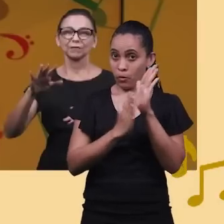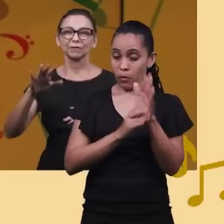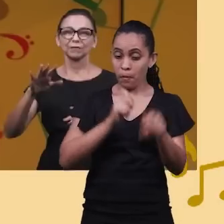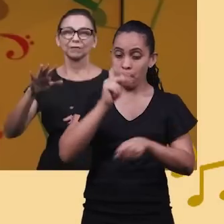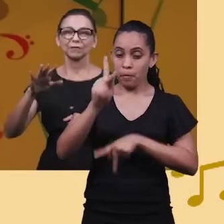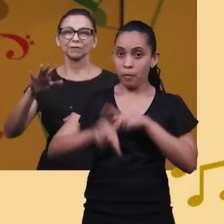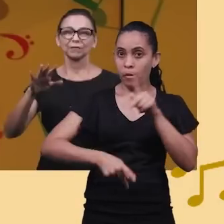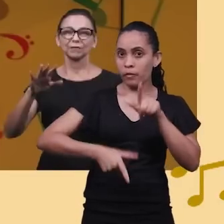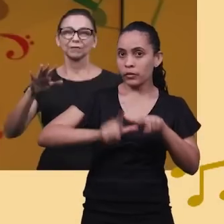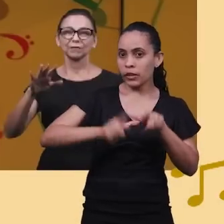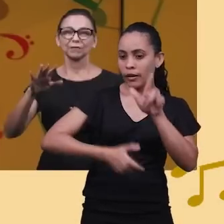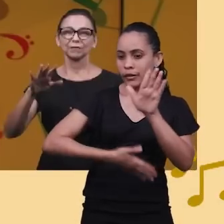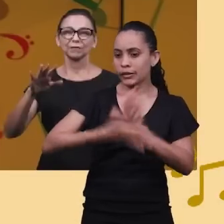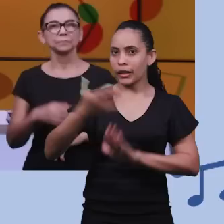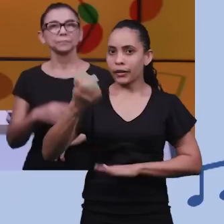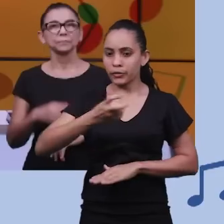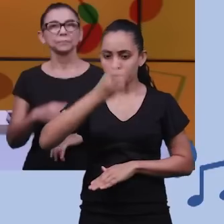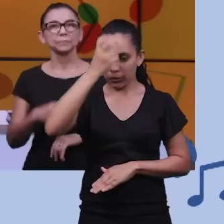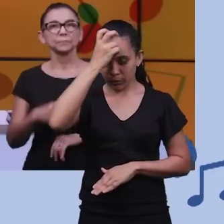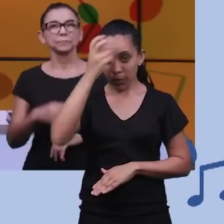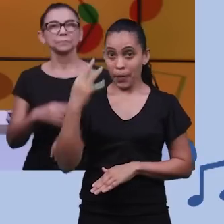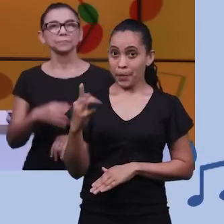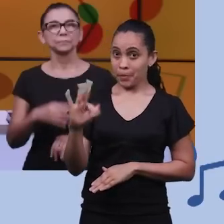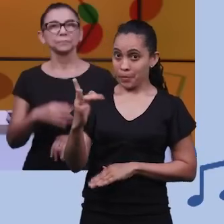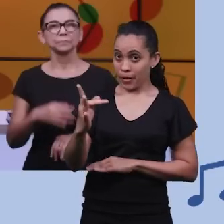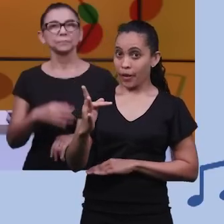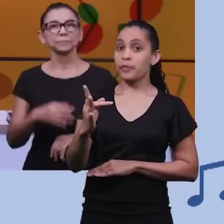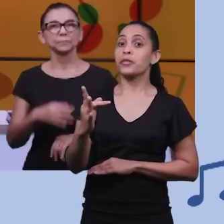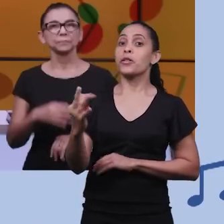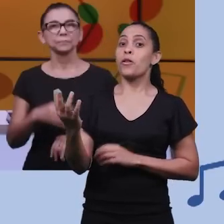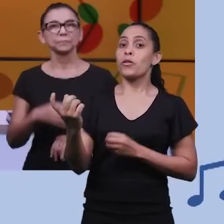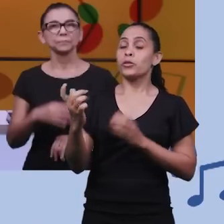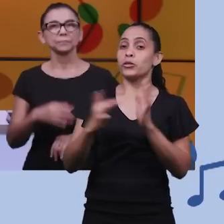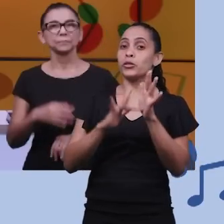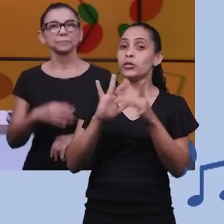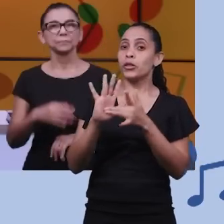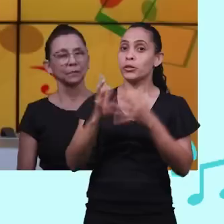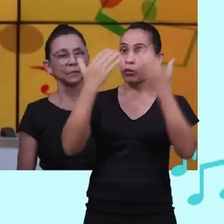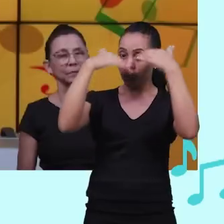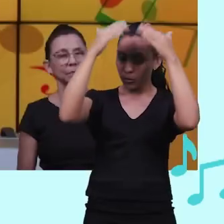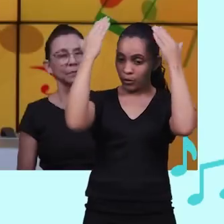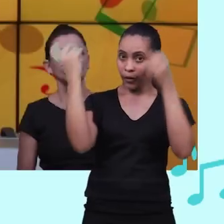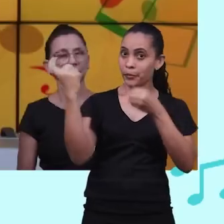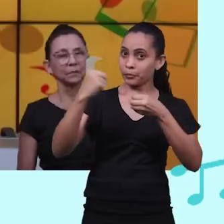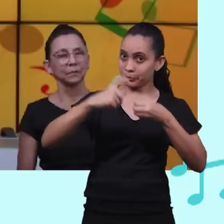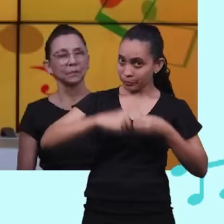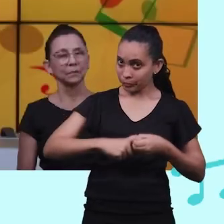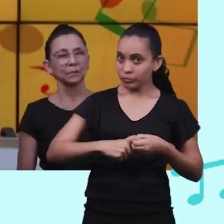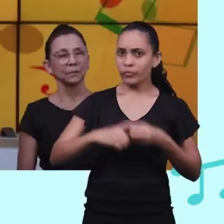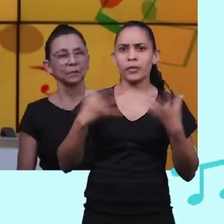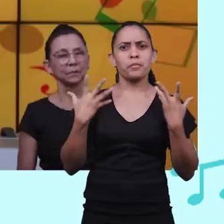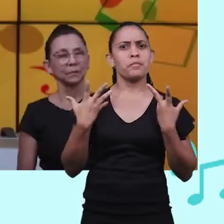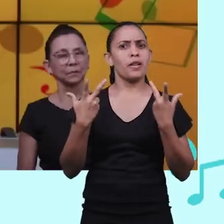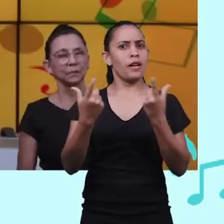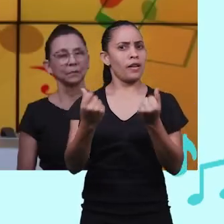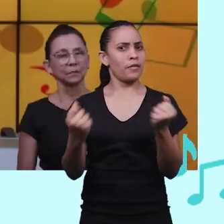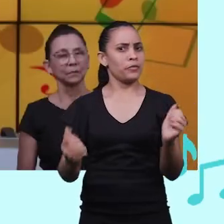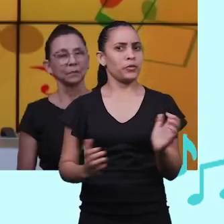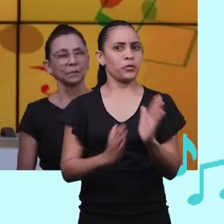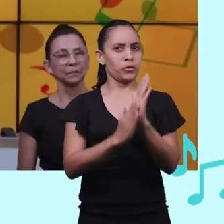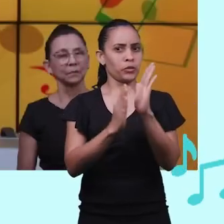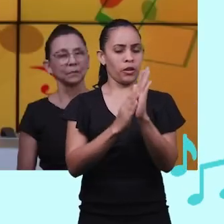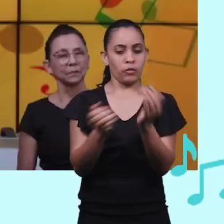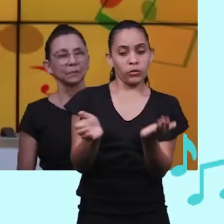Israel saiu do Egito, muito em breve o rei vem. Olha que maravilhoso o